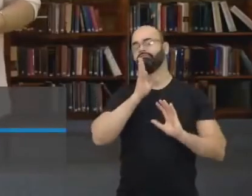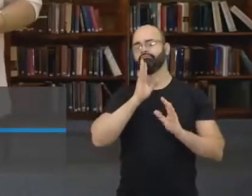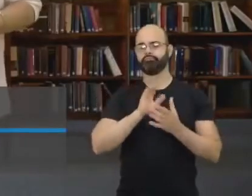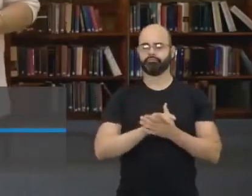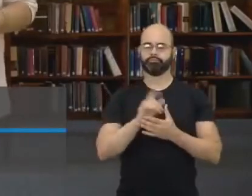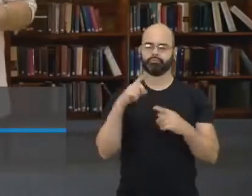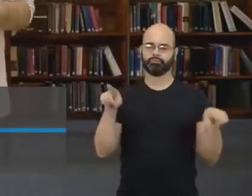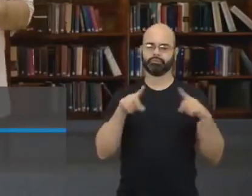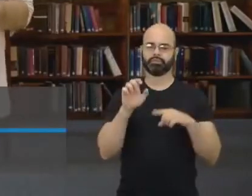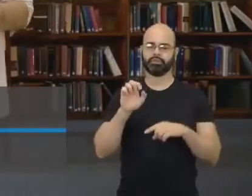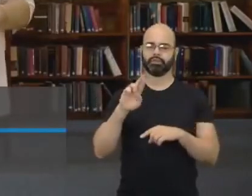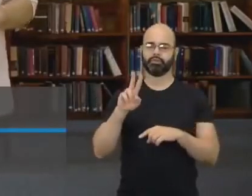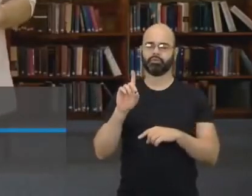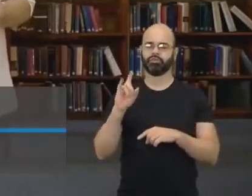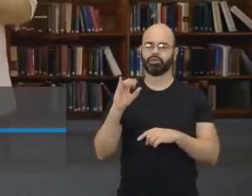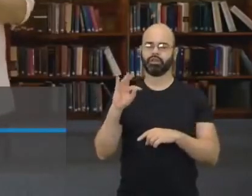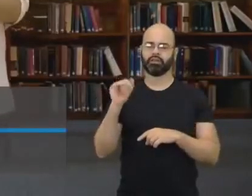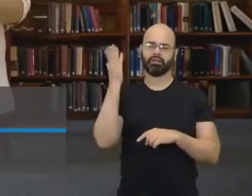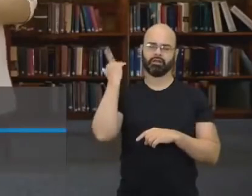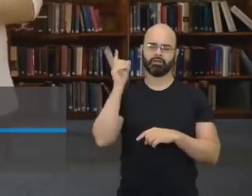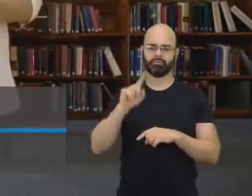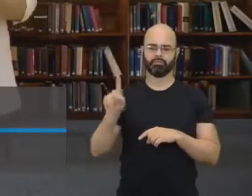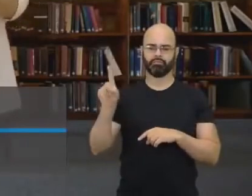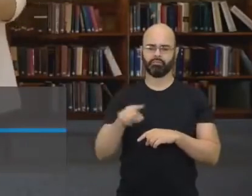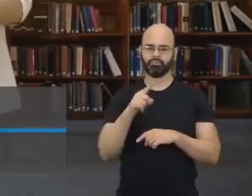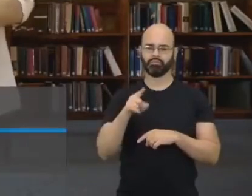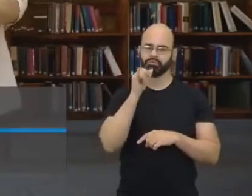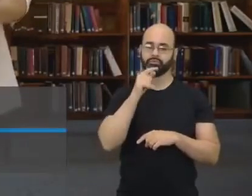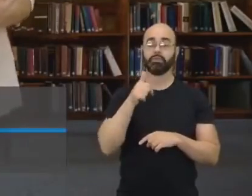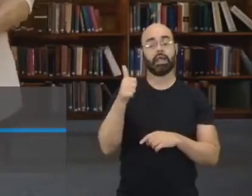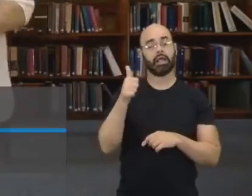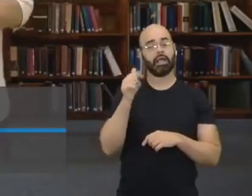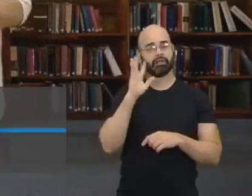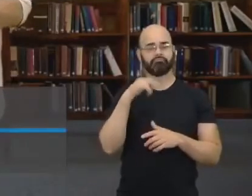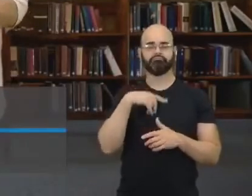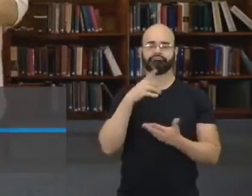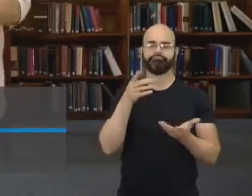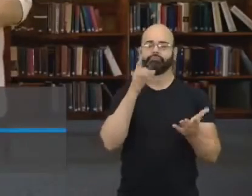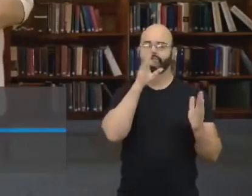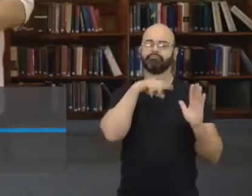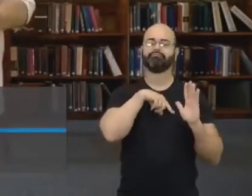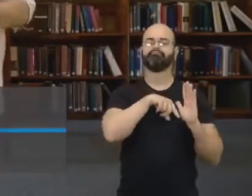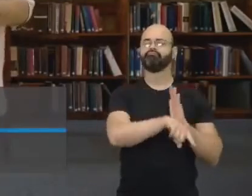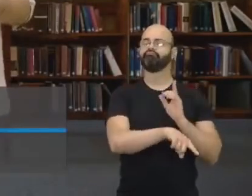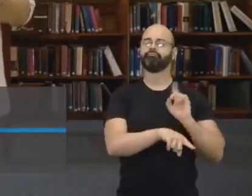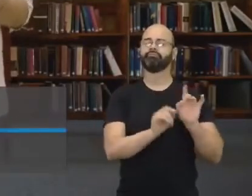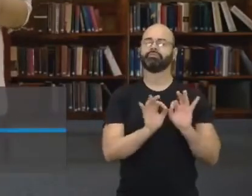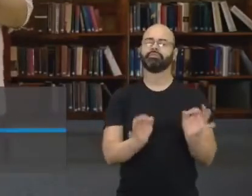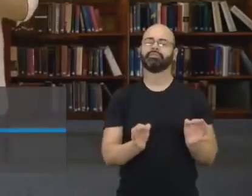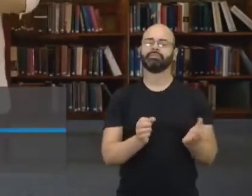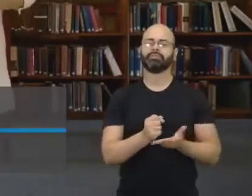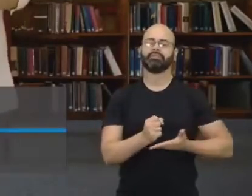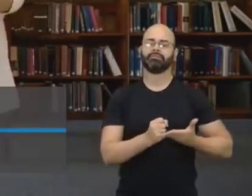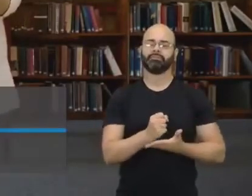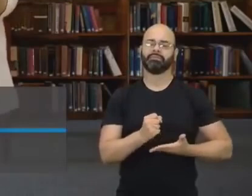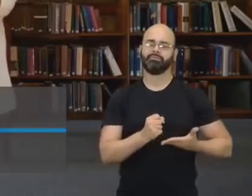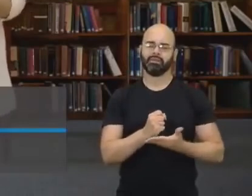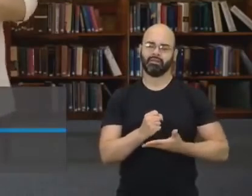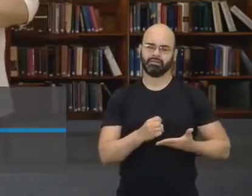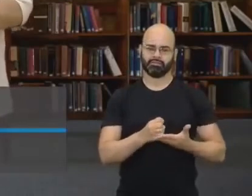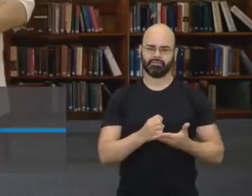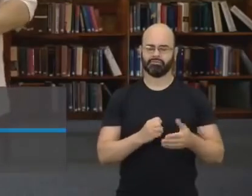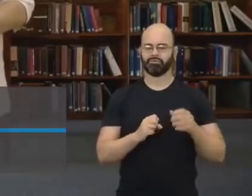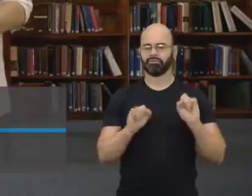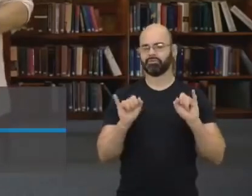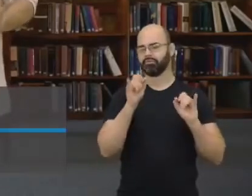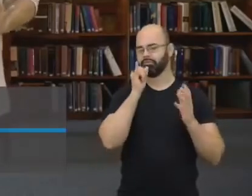Tá. Exatamente. Então, a busca é um conceito rápido, não é aprofundado, ele é superficial. Então, você queria saber ali uma